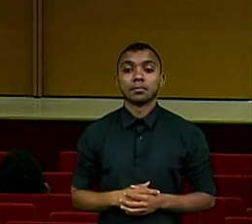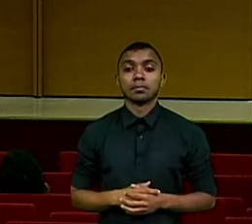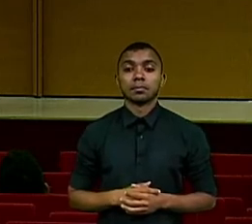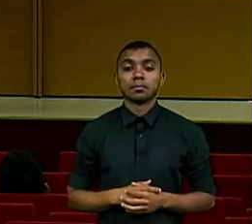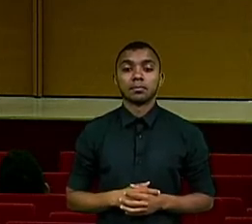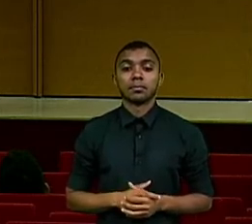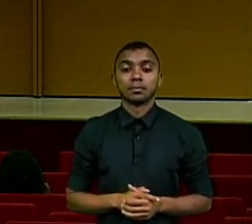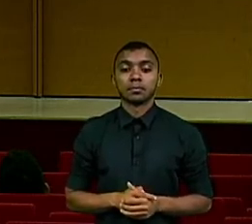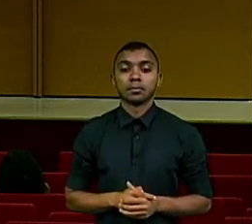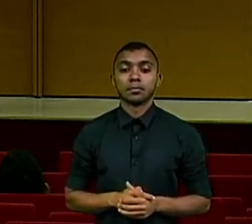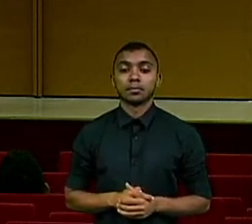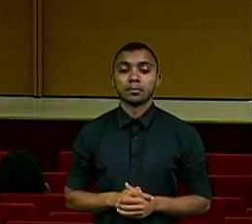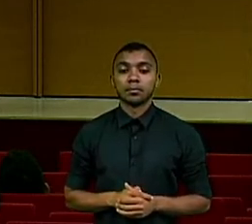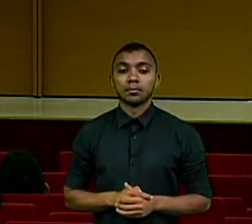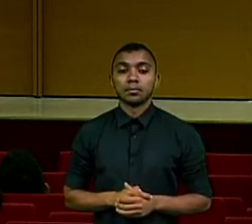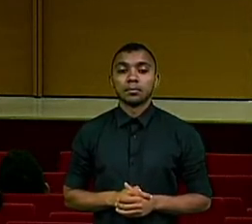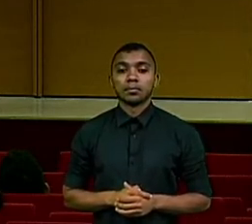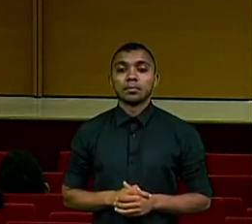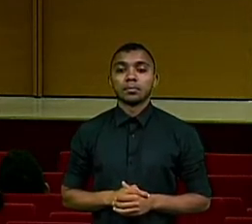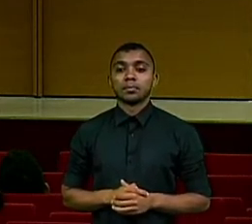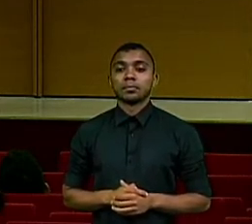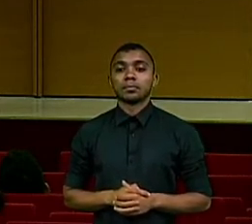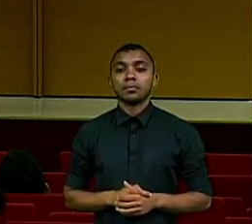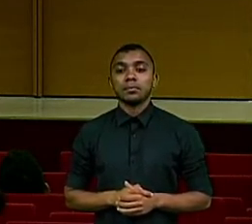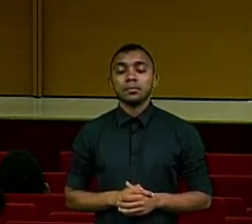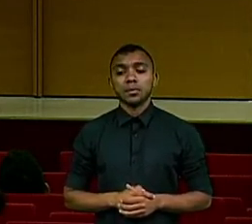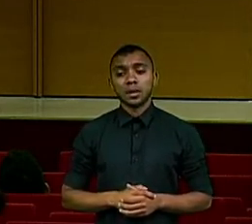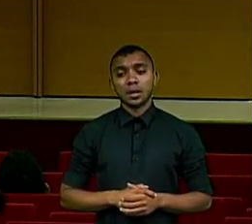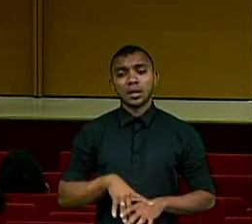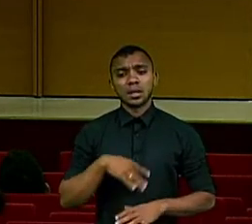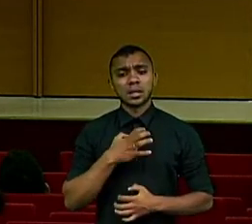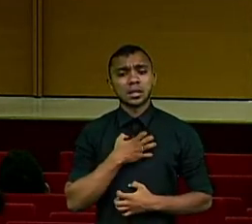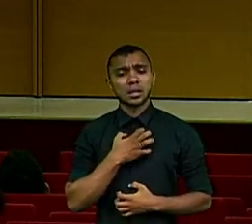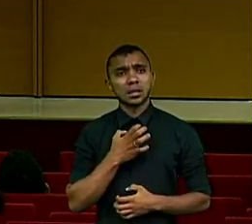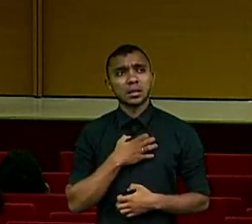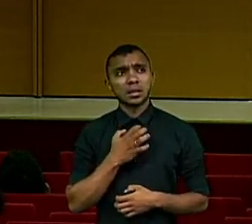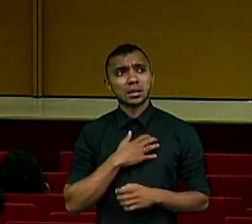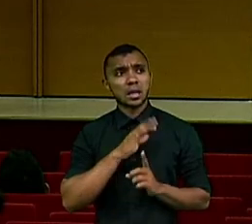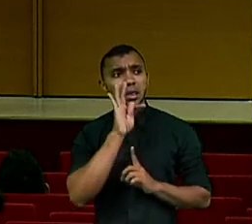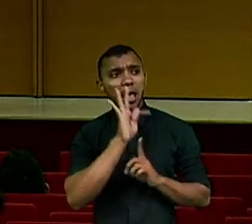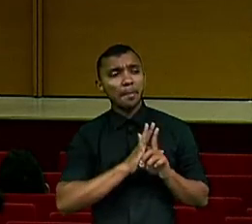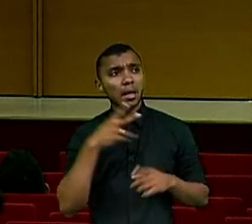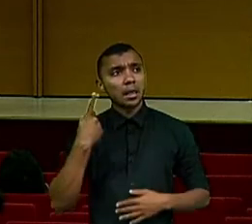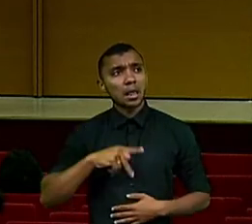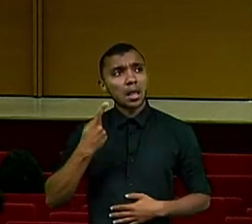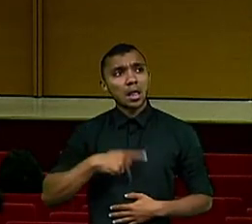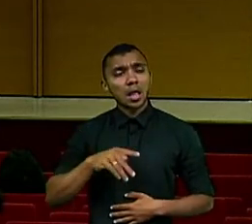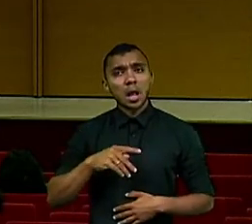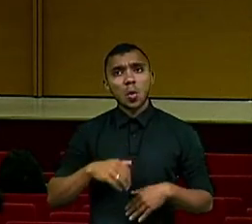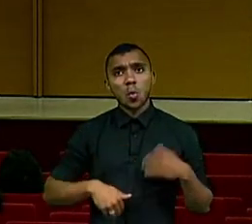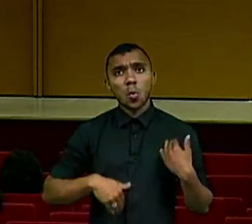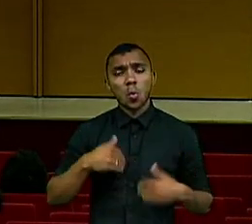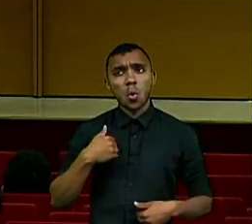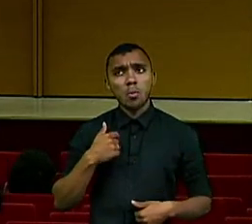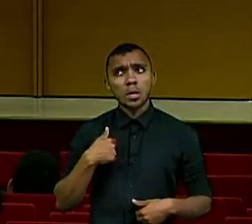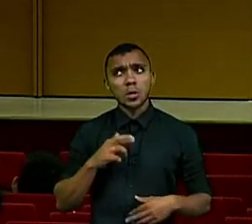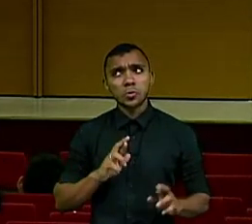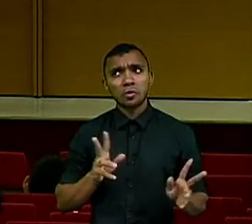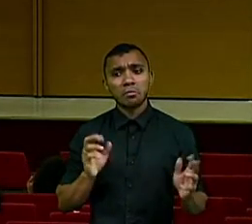eu posso dizer que eu tenho Sensações térmicas diferentes sim